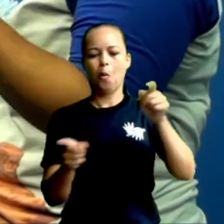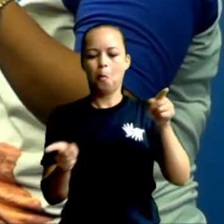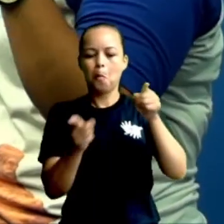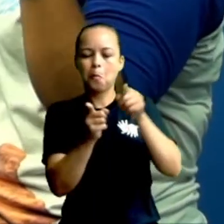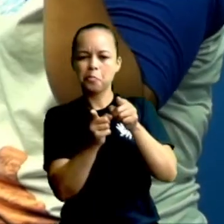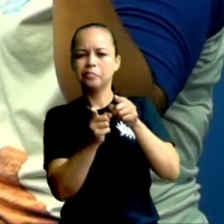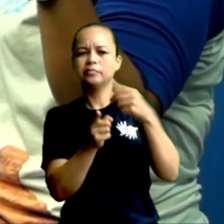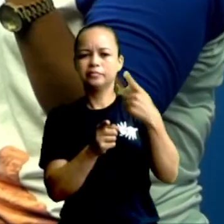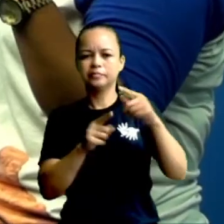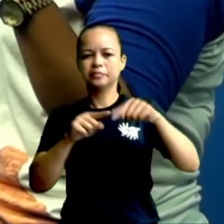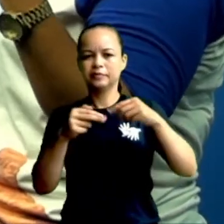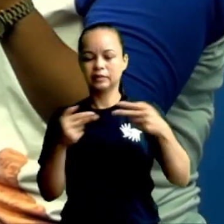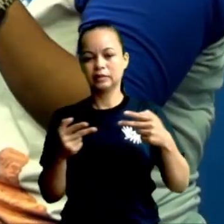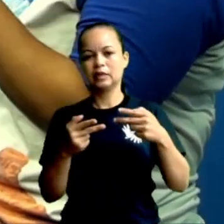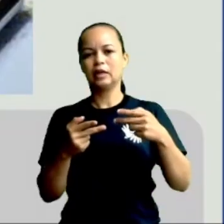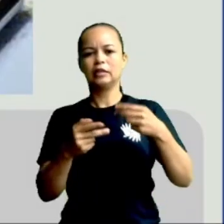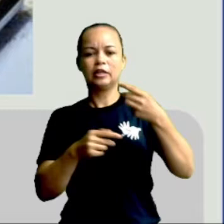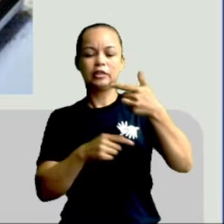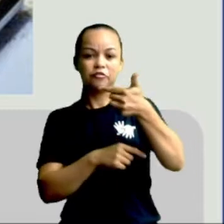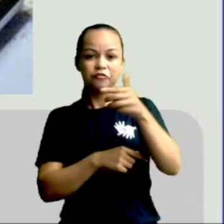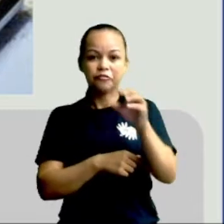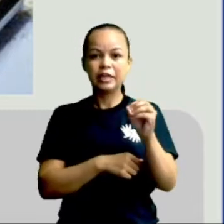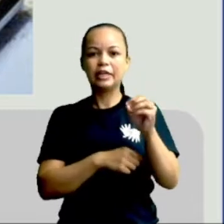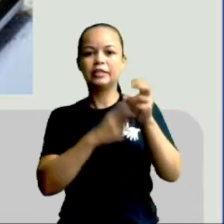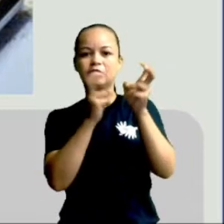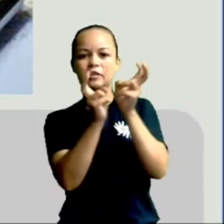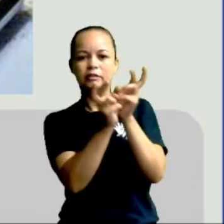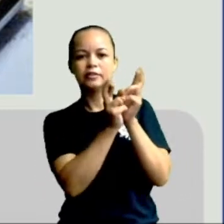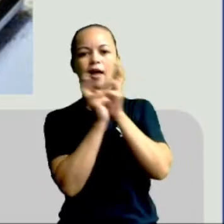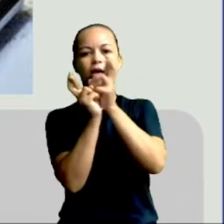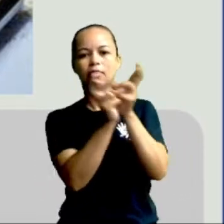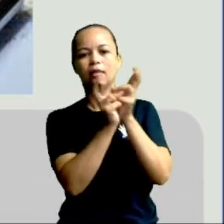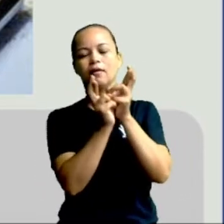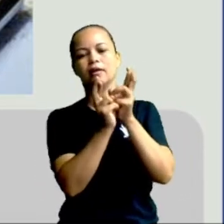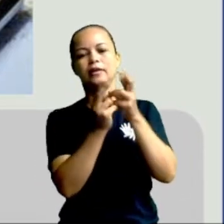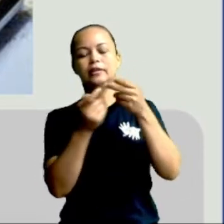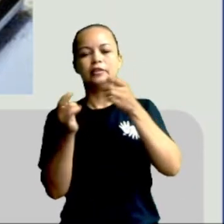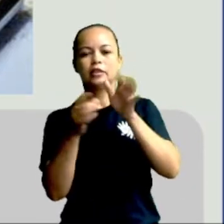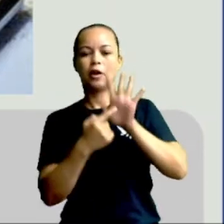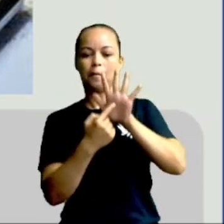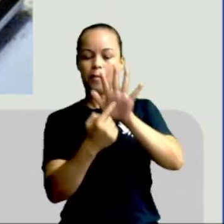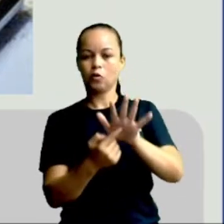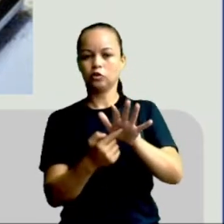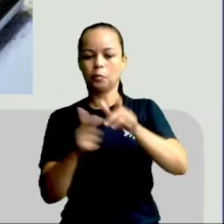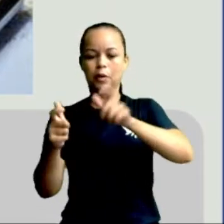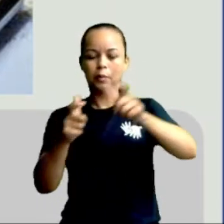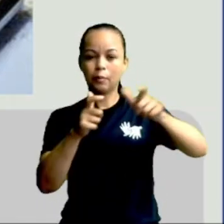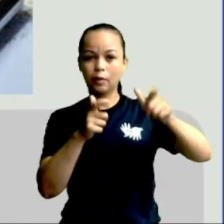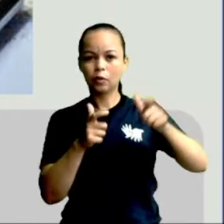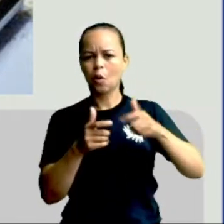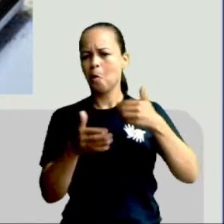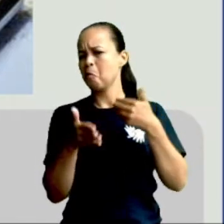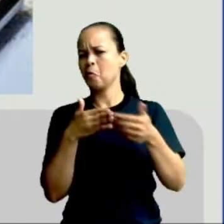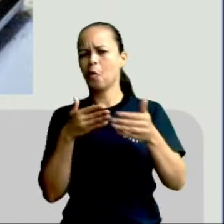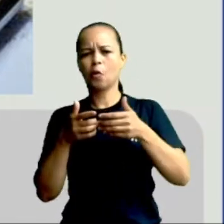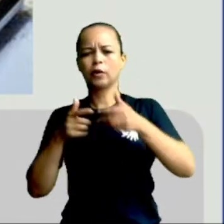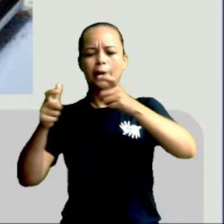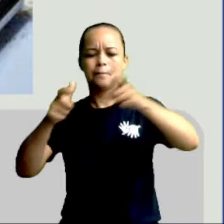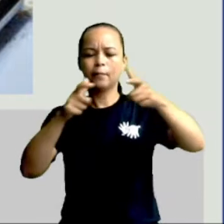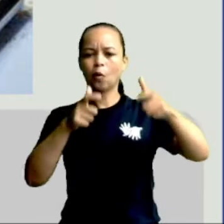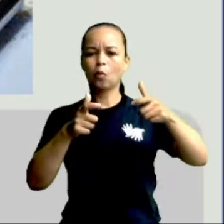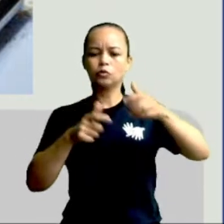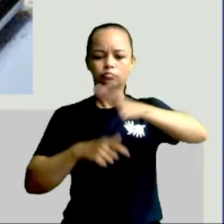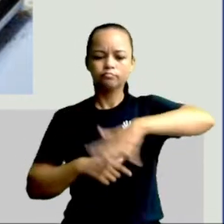apoio de mais de 20 satélites e das coordenadas geográficas, ele é capaz de indicar e localizar qualquer ponto